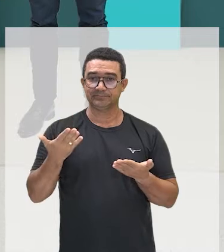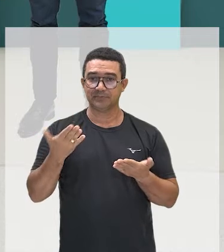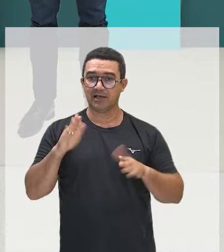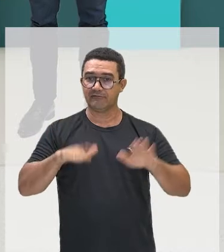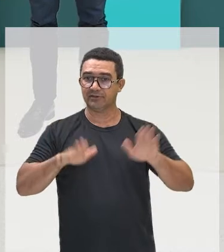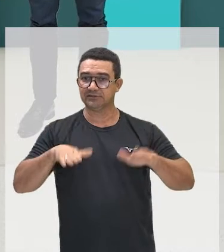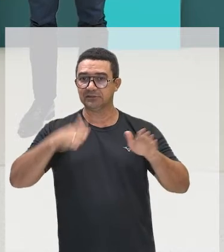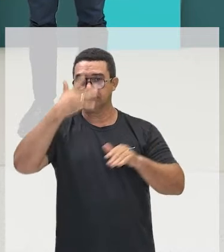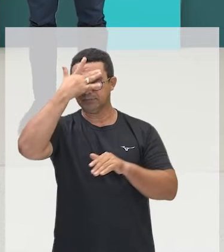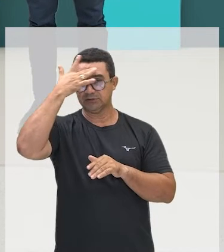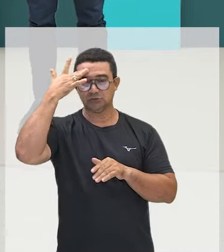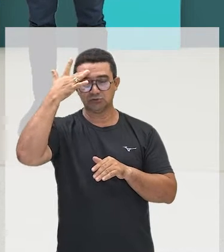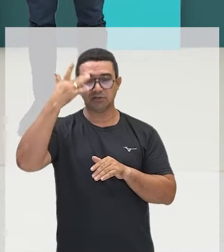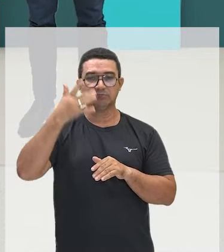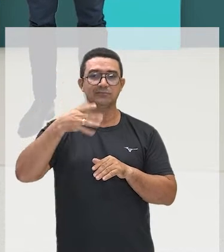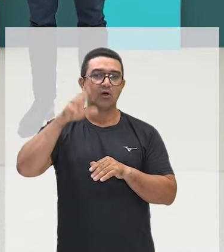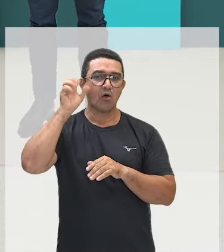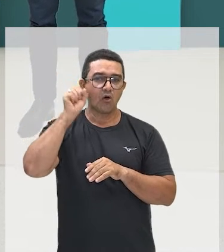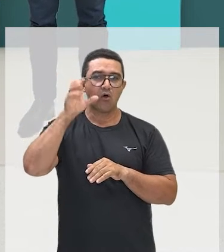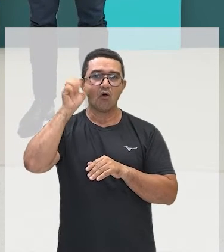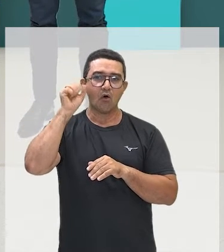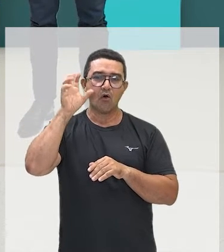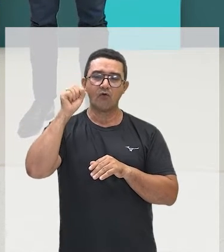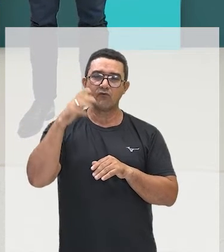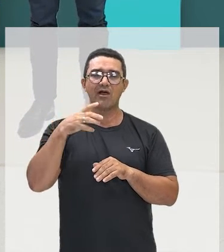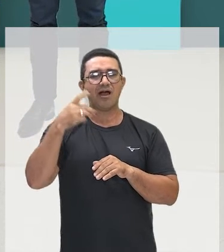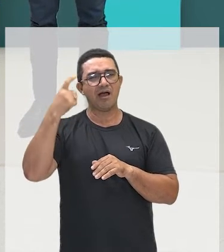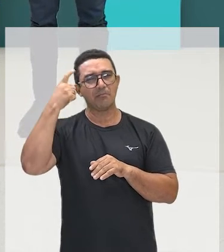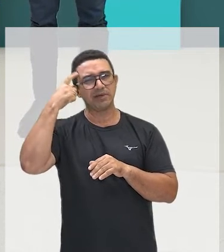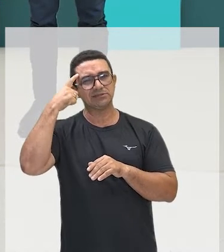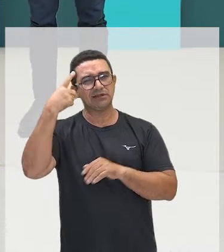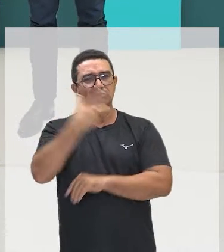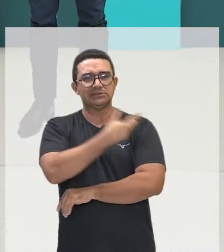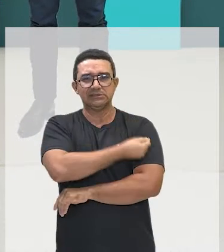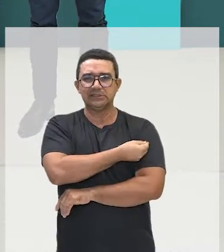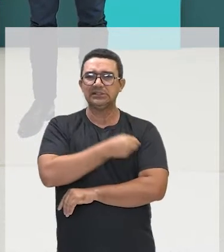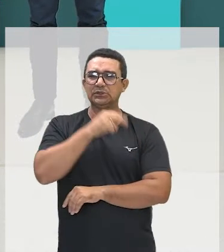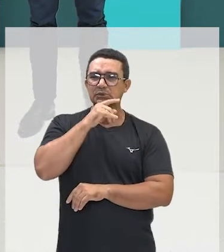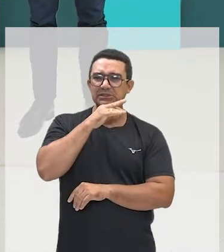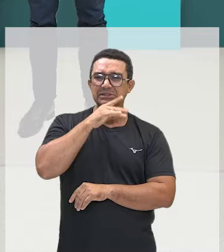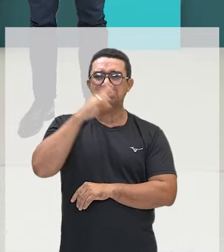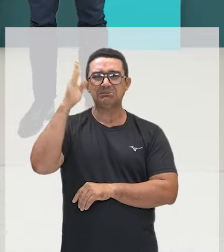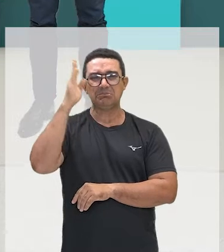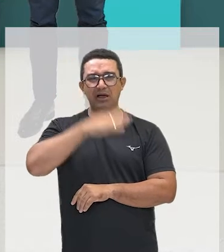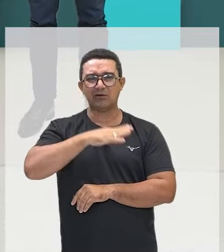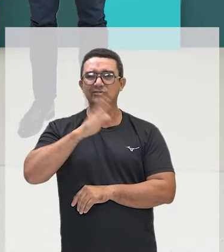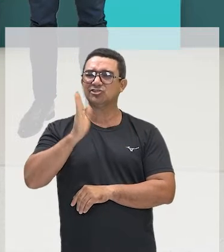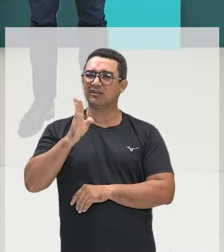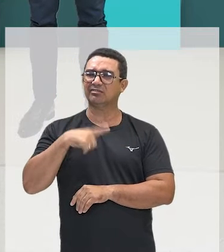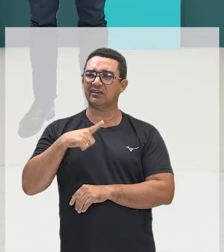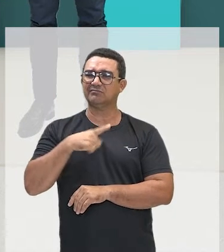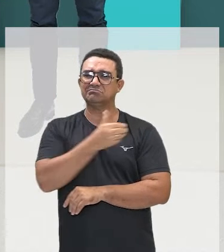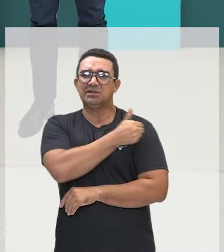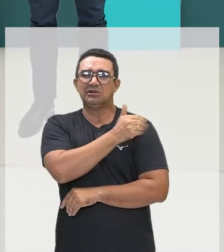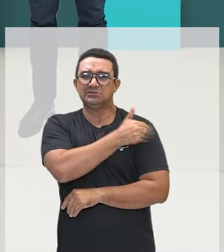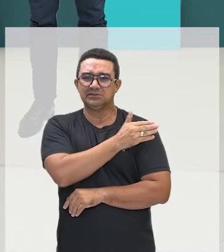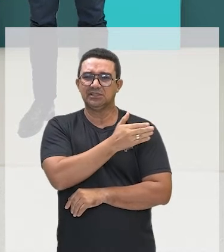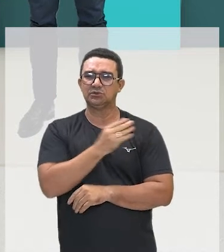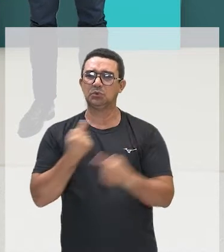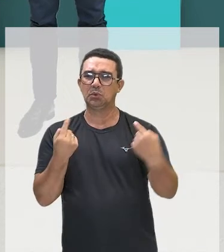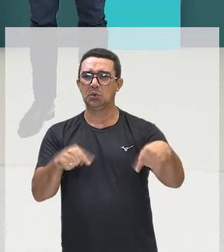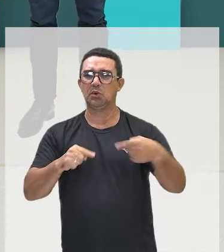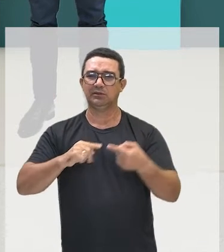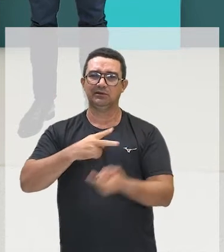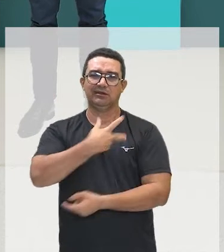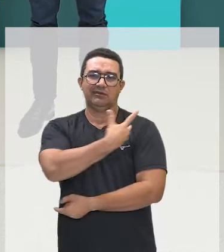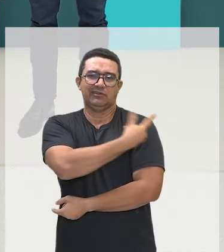tudo mais, e ela já tem um preconceito contra isso, então ela pega essa informação, não vai atrás para saber se isso de fato é real, e aí pega aquilo